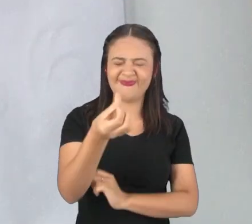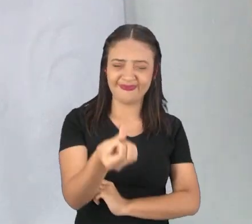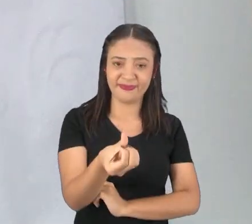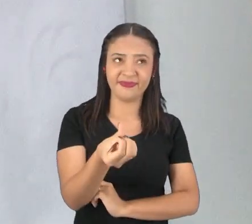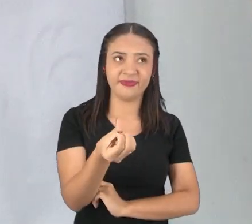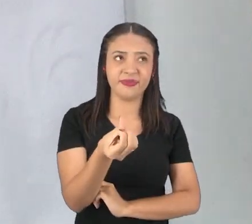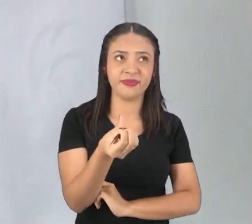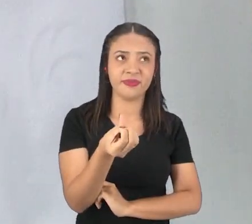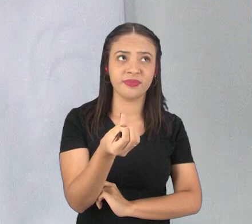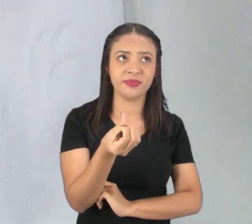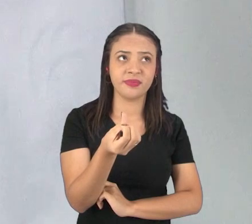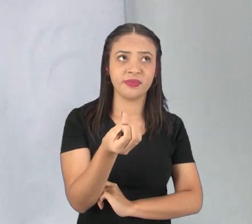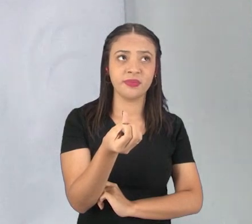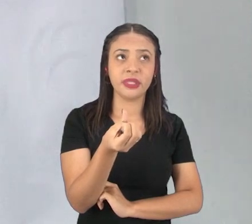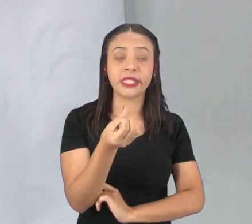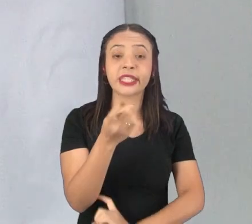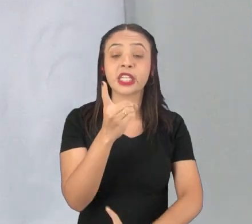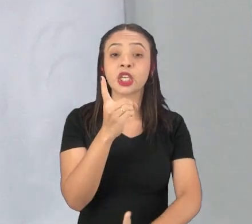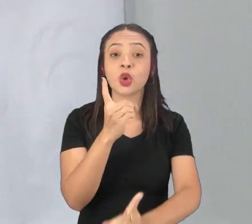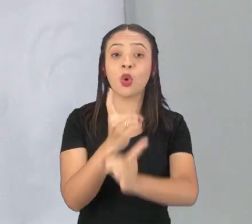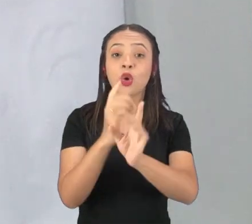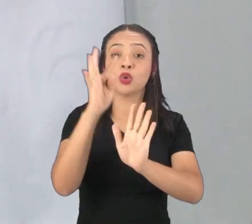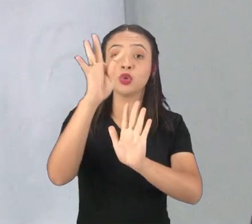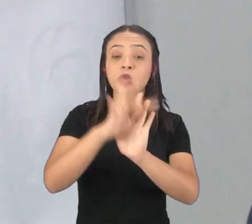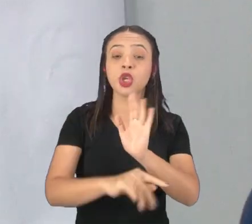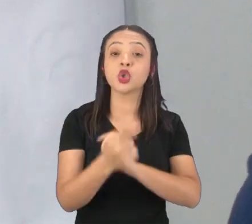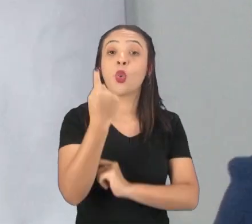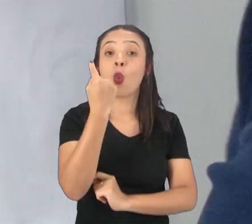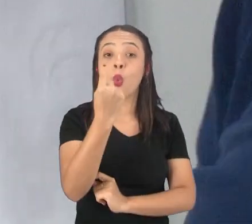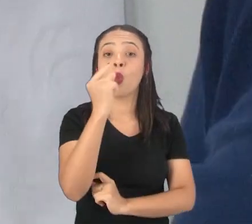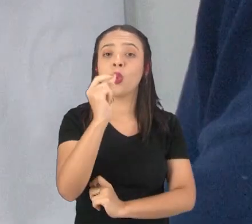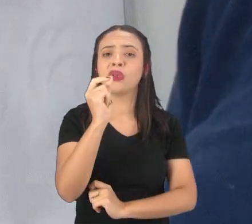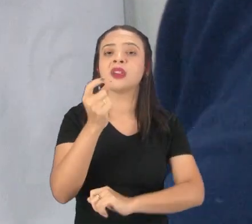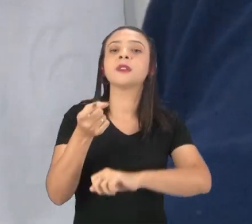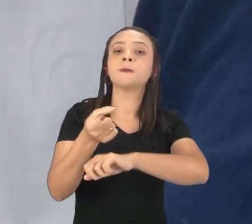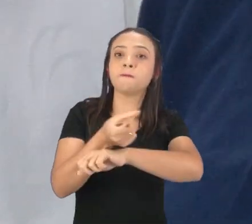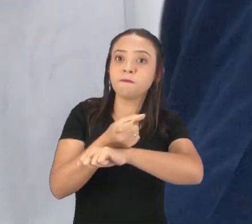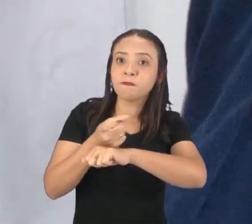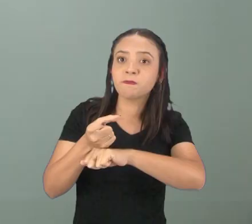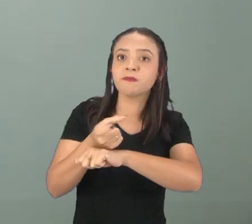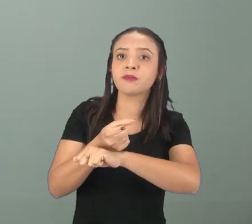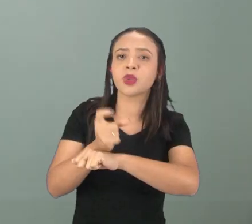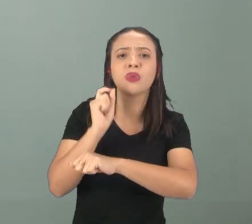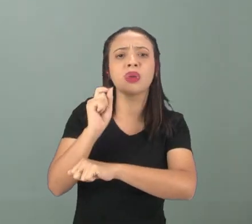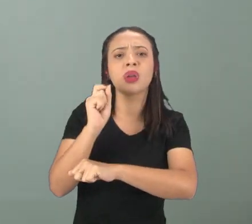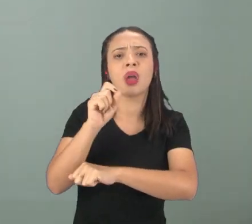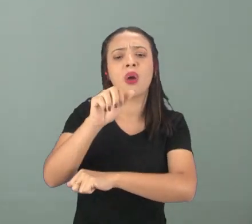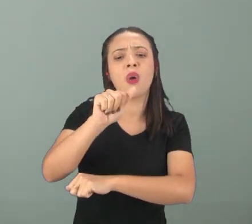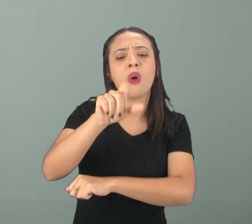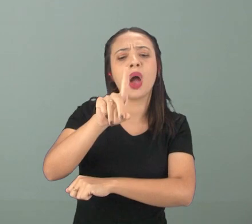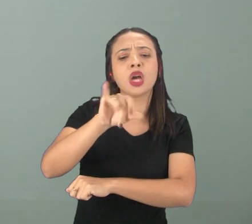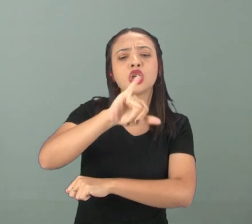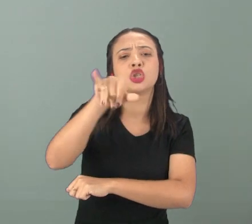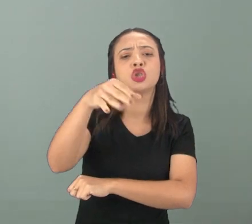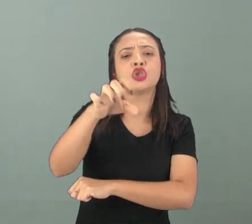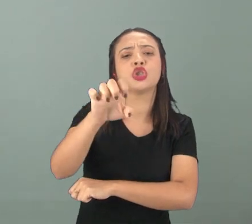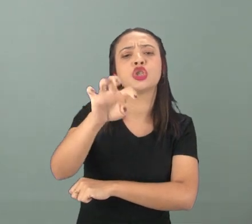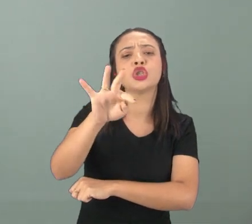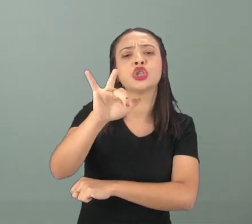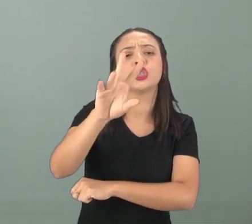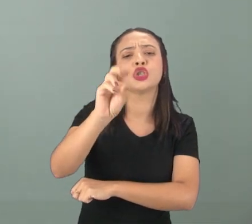ó. Encontre no texto um adjetivo. Lembrando, ó, o que é adjetivo, professora,